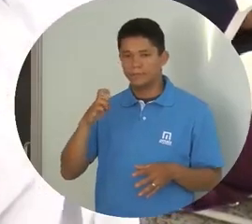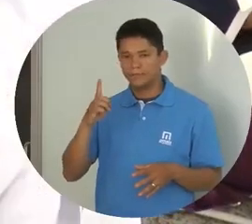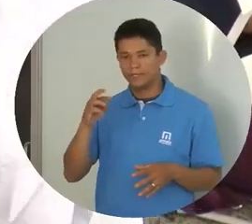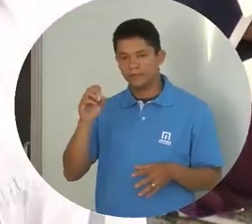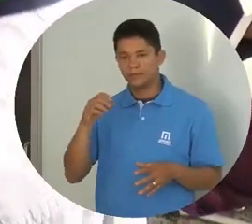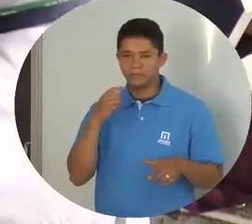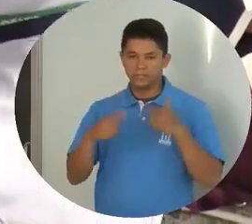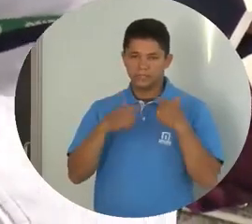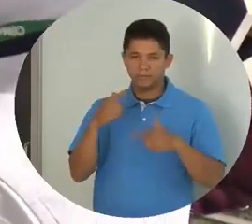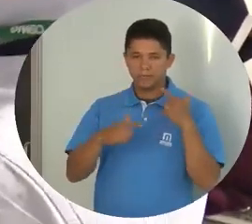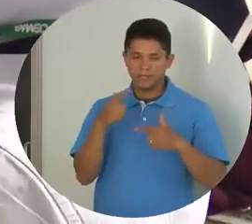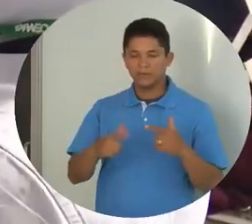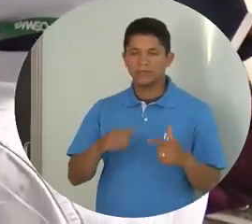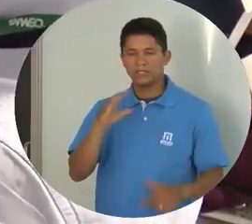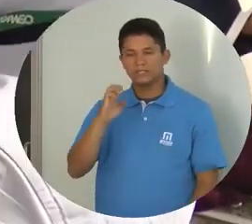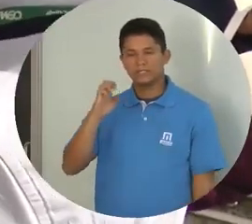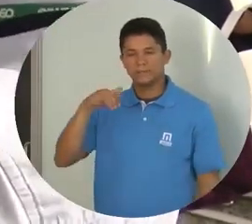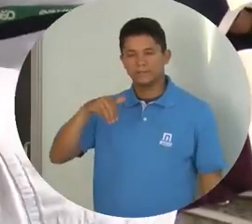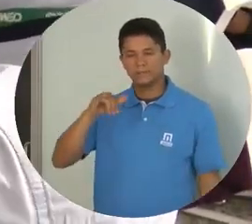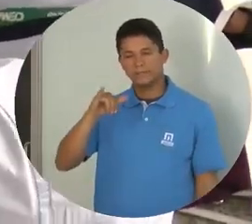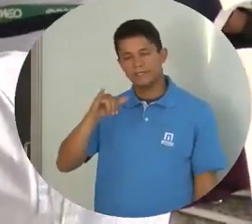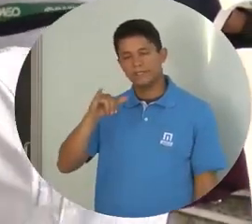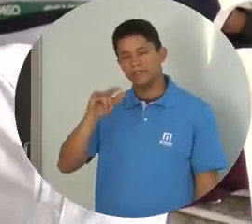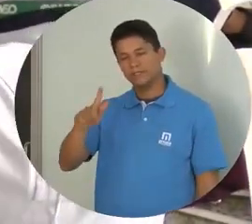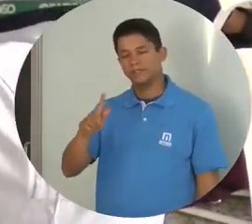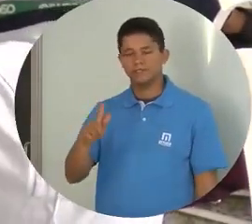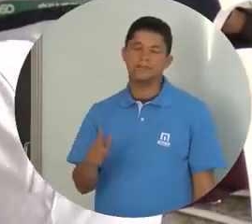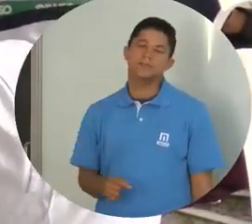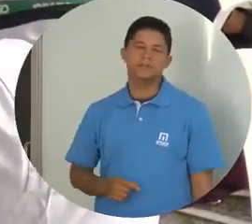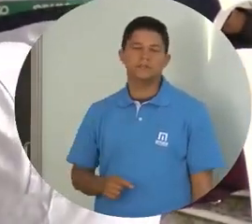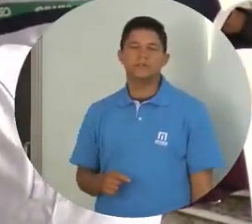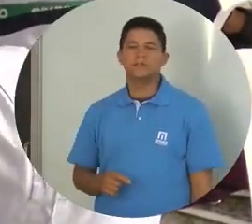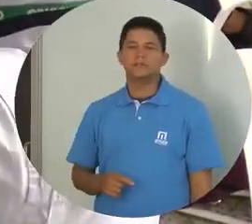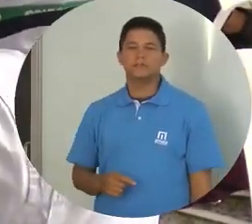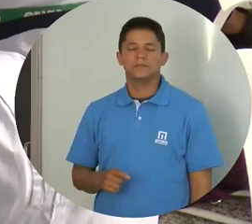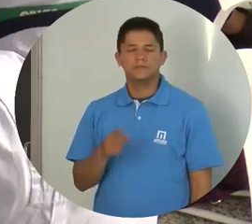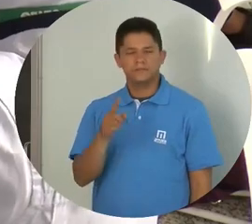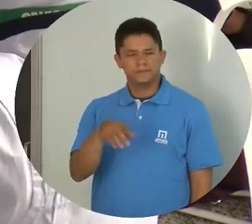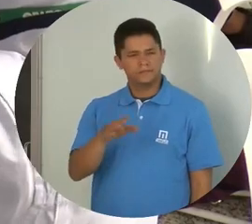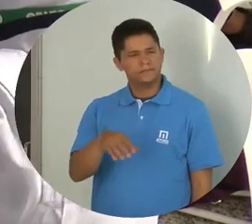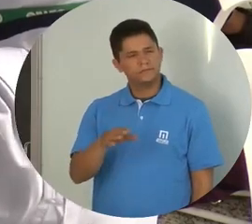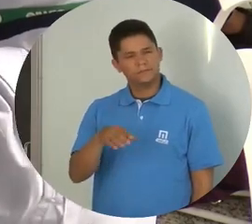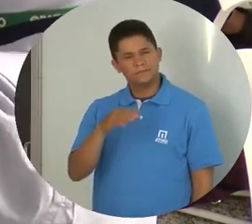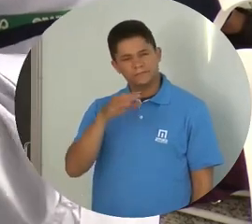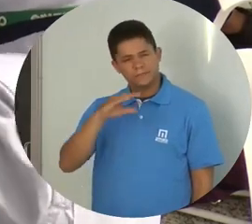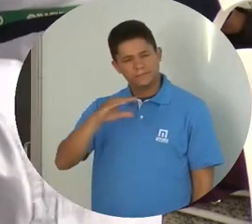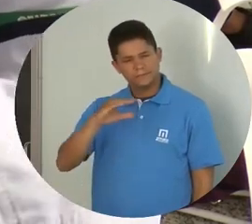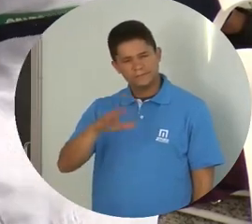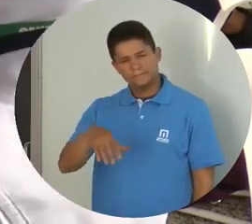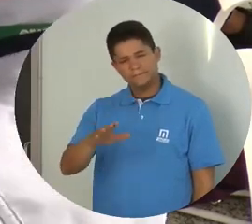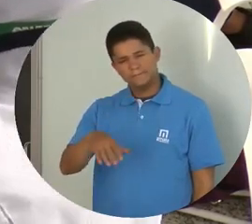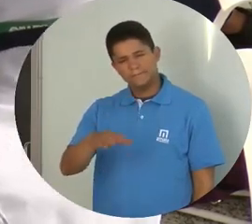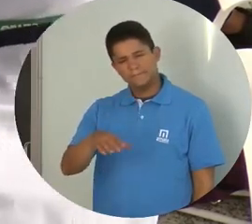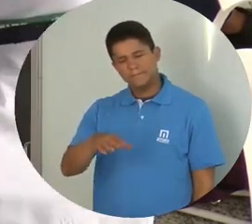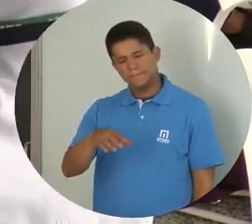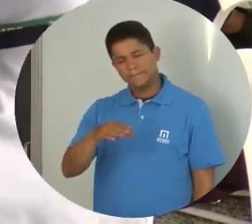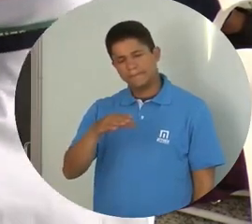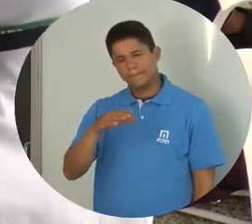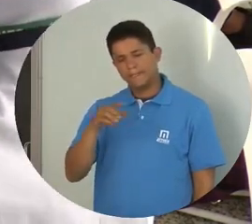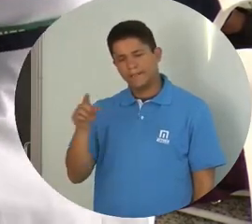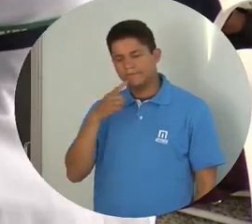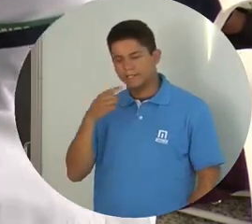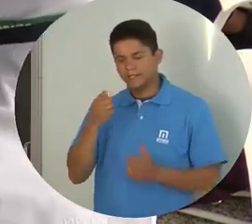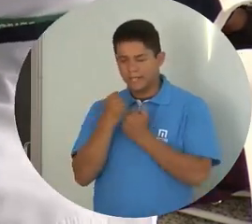de projetos, de barragens. E eu queria fazer uma pergunta, quando você mostrou uma seção ali do vertedouro, vocês utilizaram o reforço